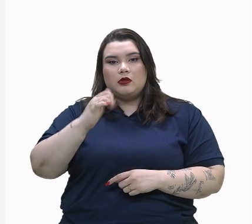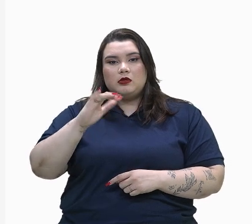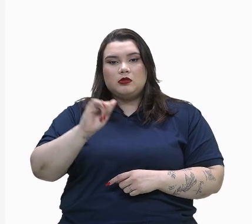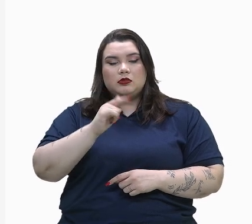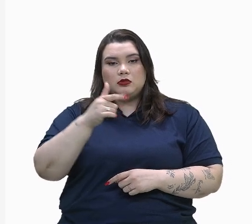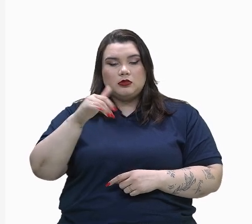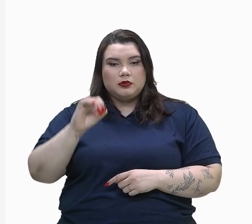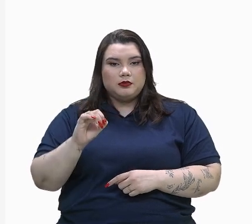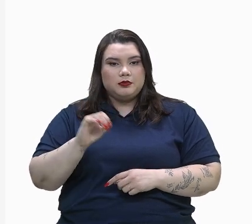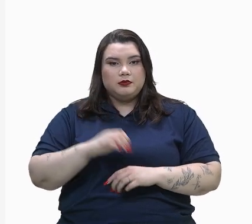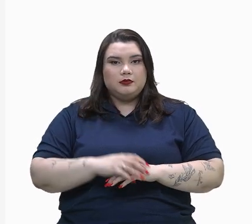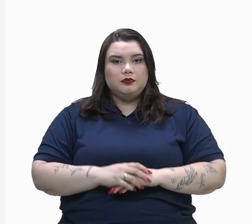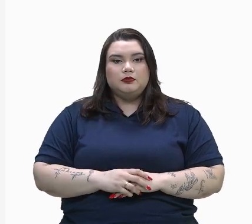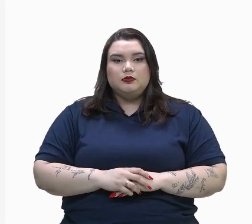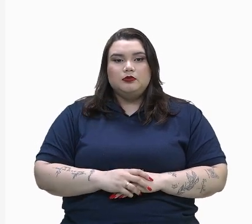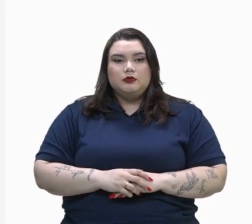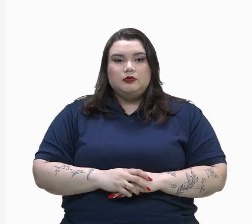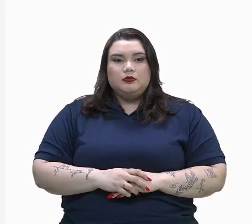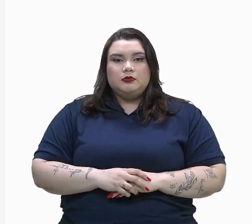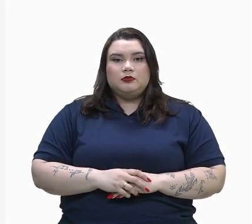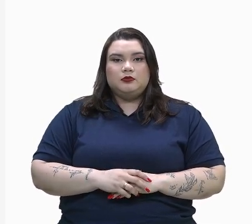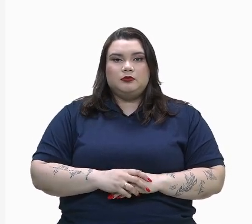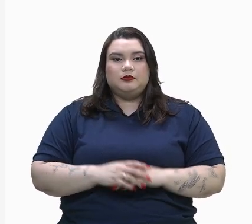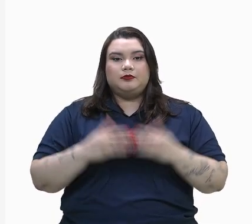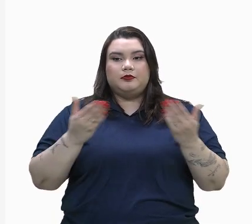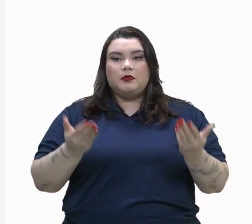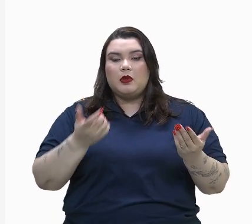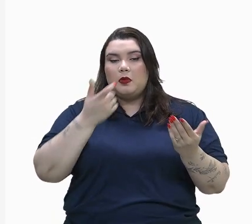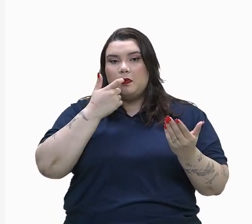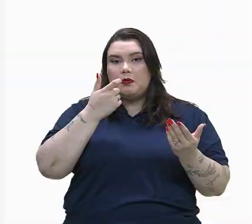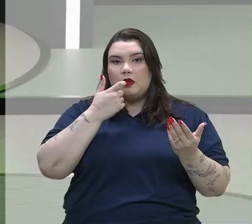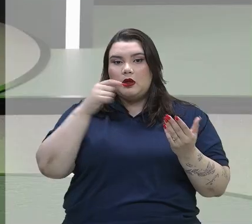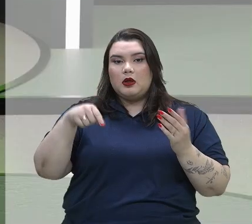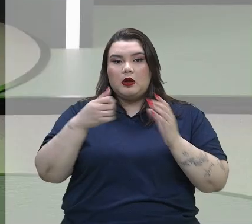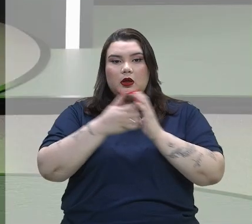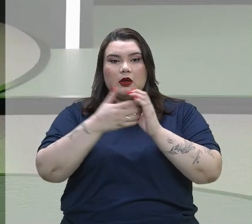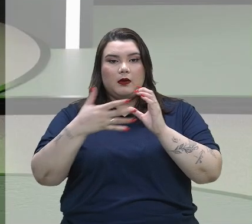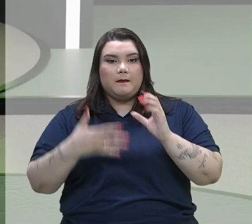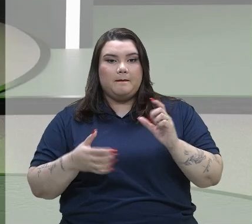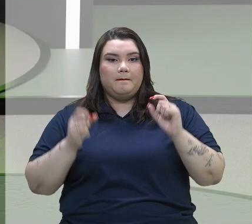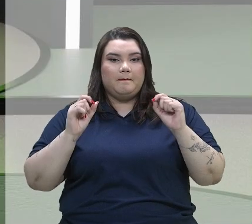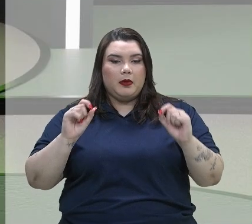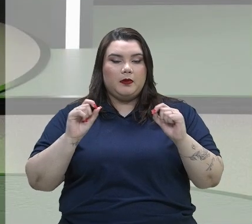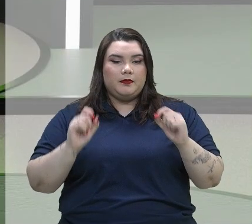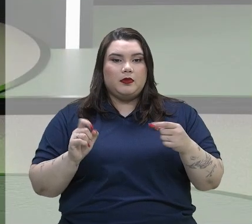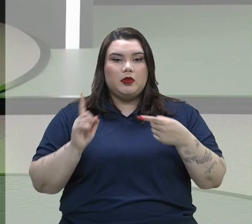Os plásticos, os polímeros, né? Eles são classificados em